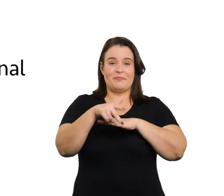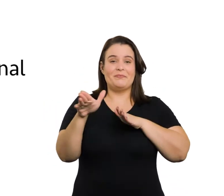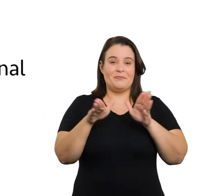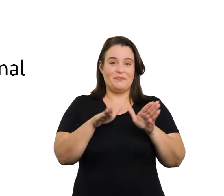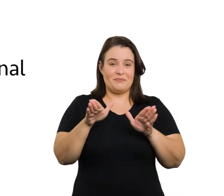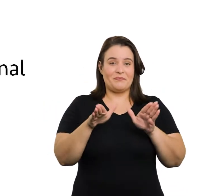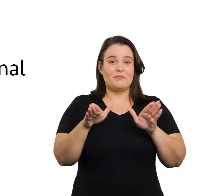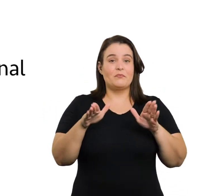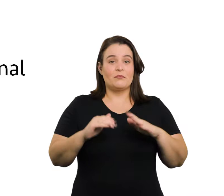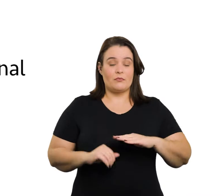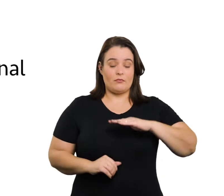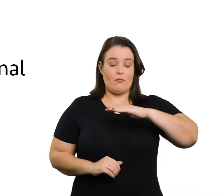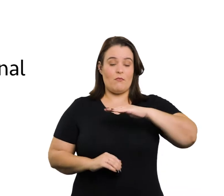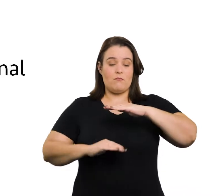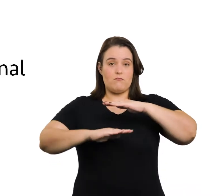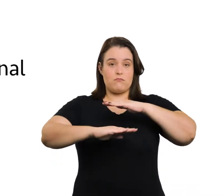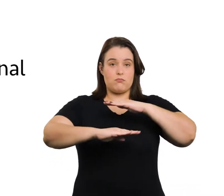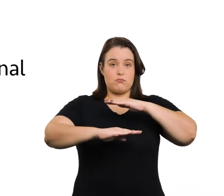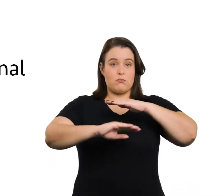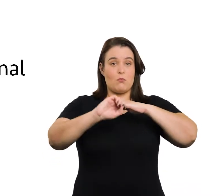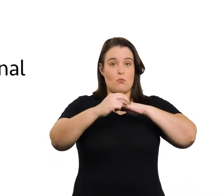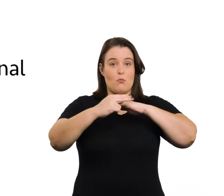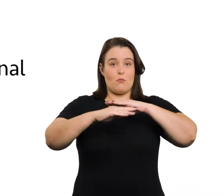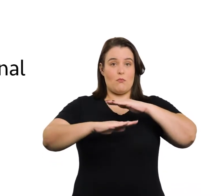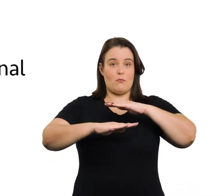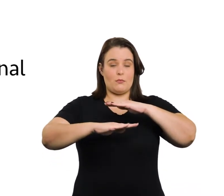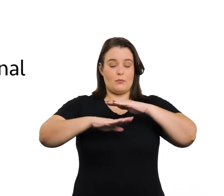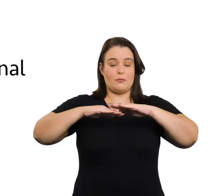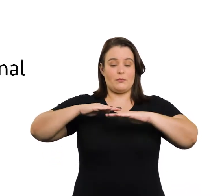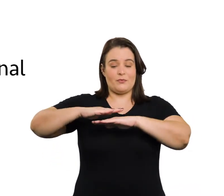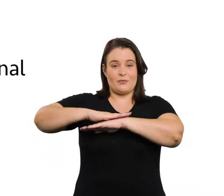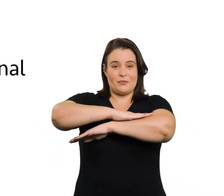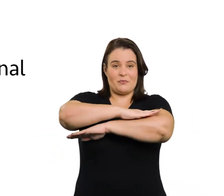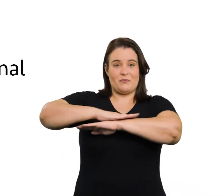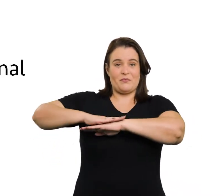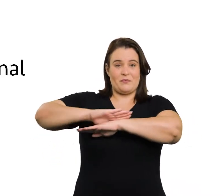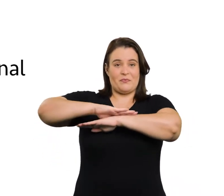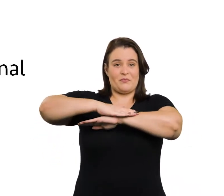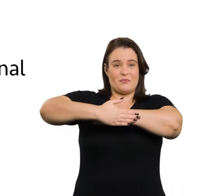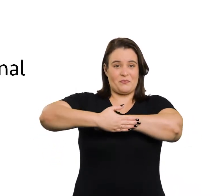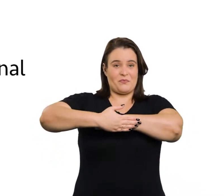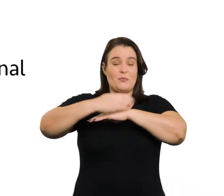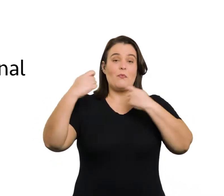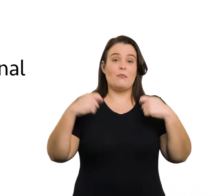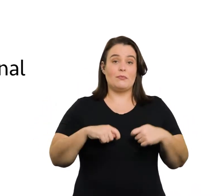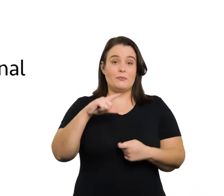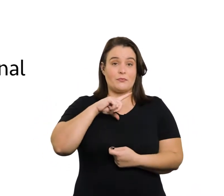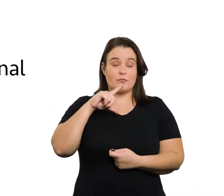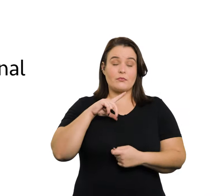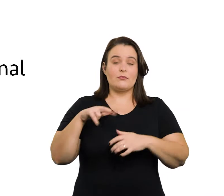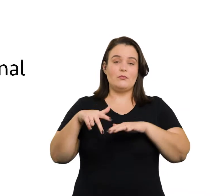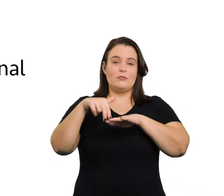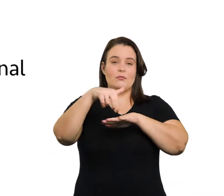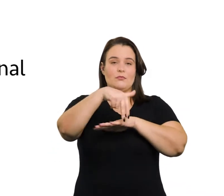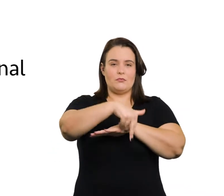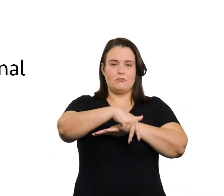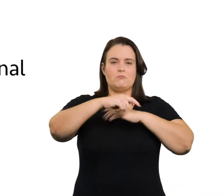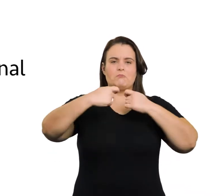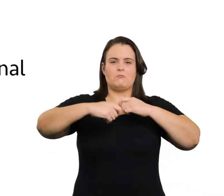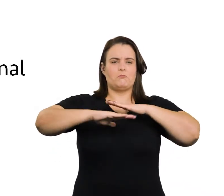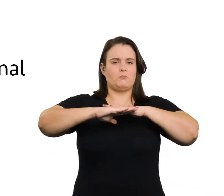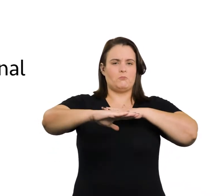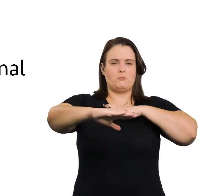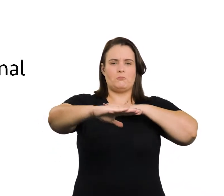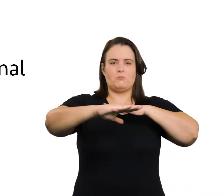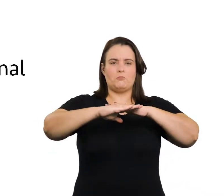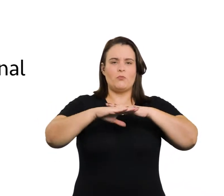travessia acessível, seja por meio de faixa elevada ou por meio de rebaixamento de calçada, deve garantir travessia